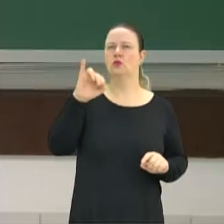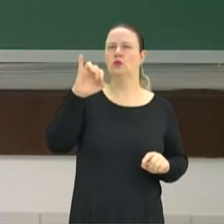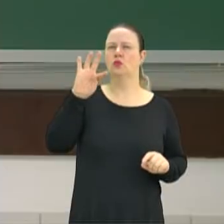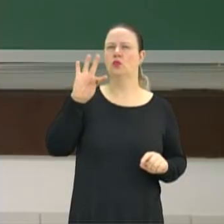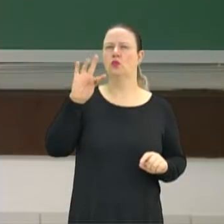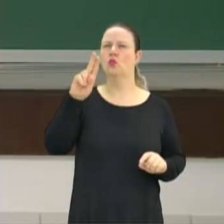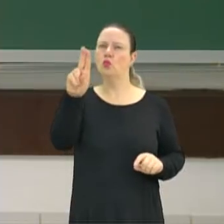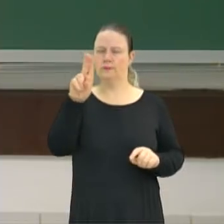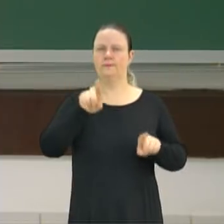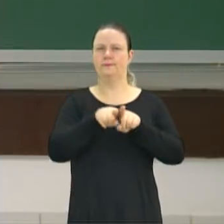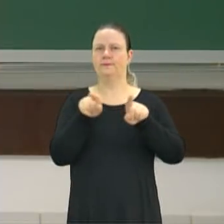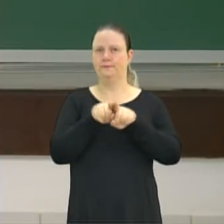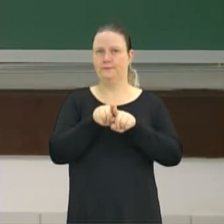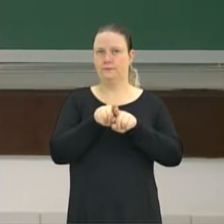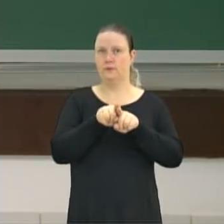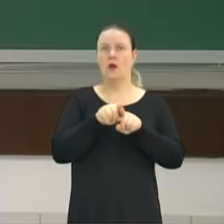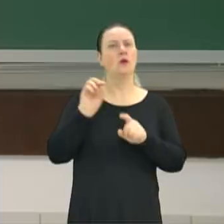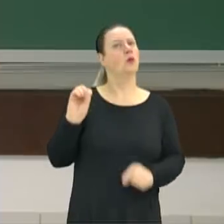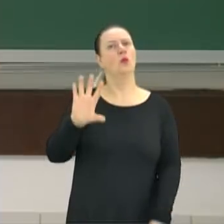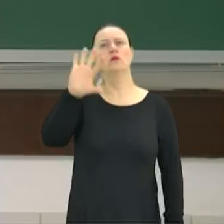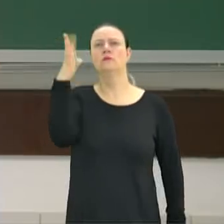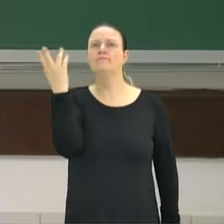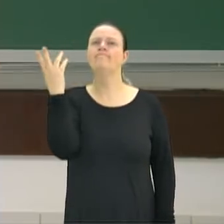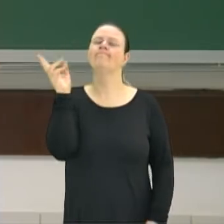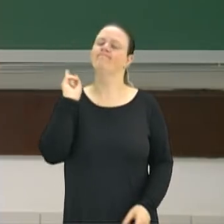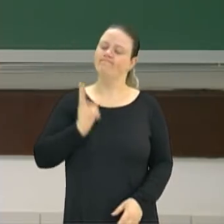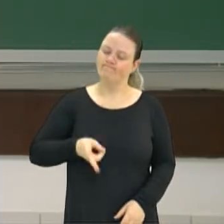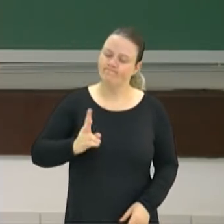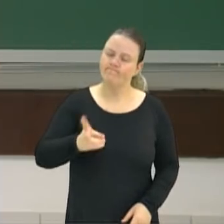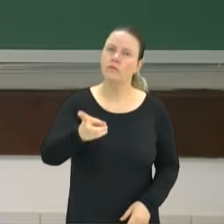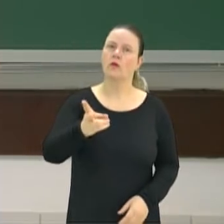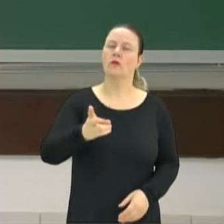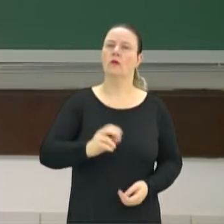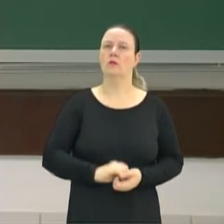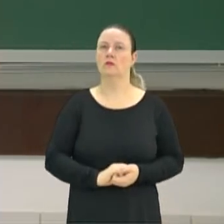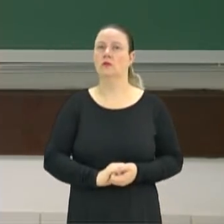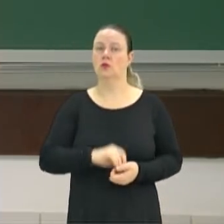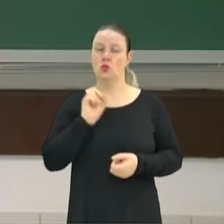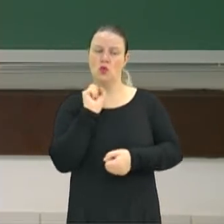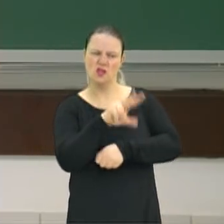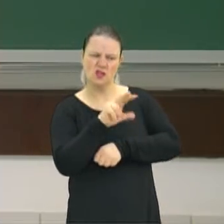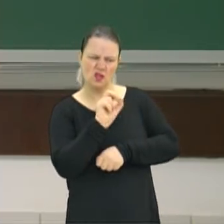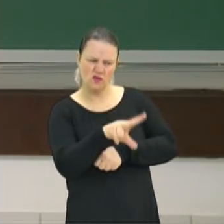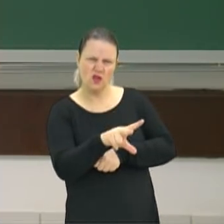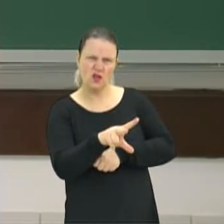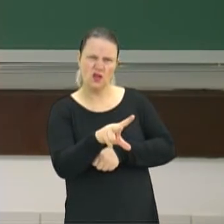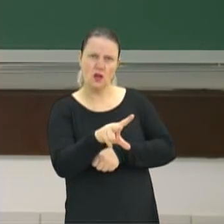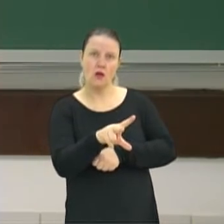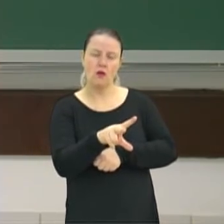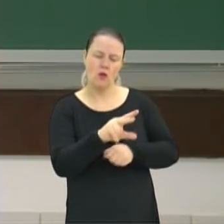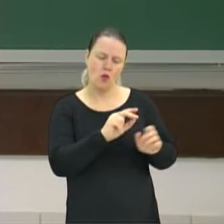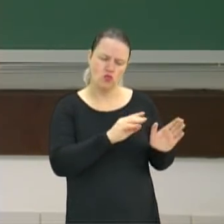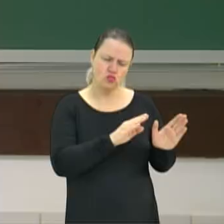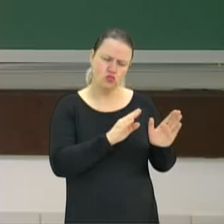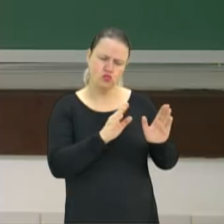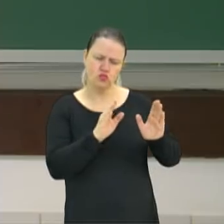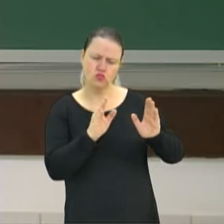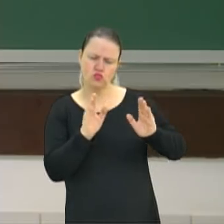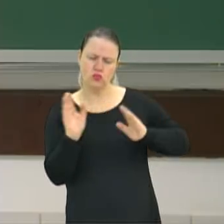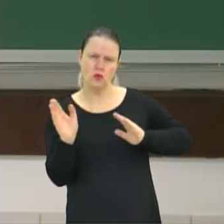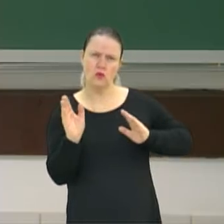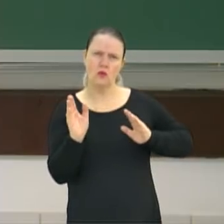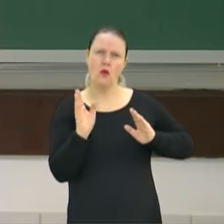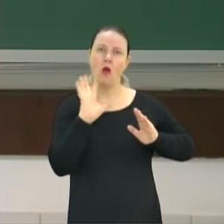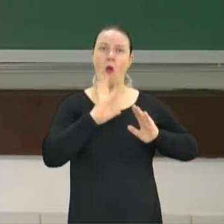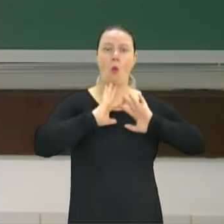14,3. E isso acontece muito, gente, tá? Esses componentes tóxicos, eles vão se acumulando ao longo das cadeias alimentares.